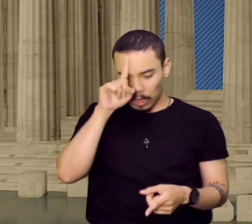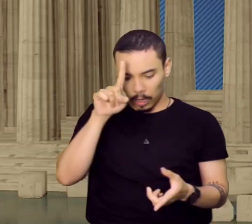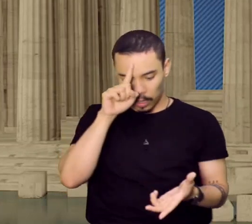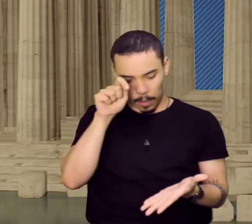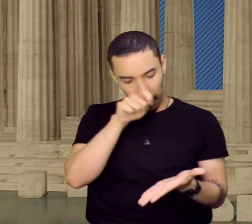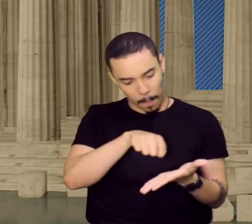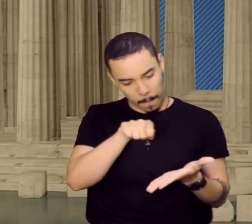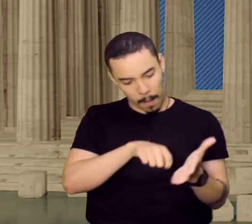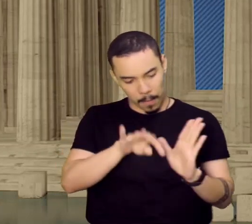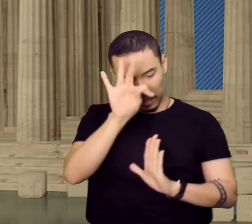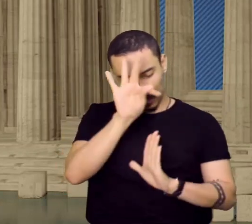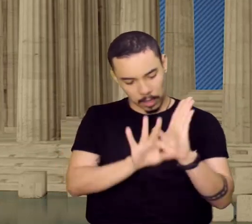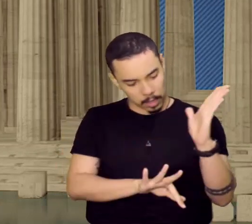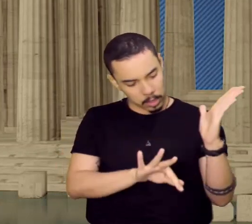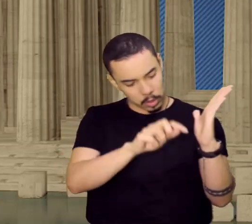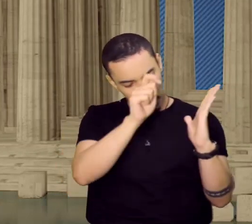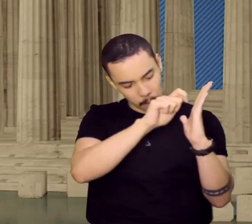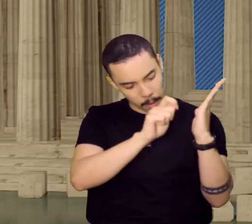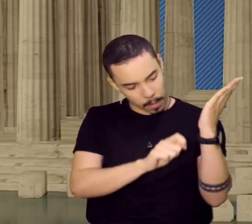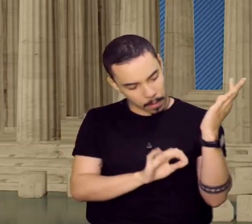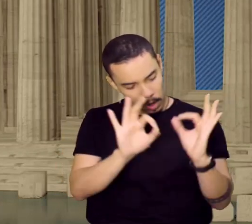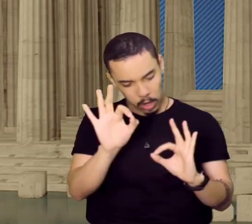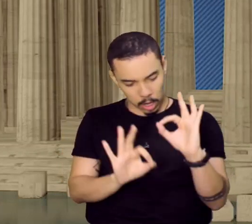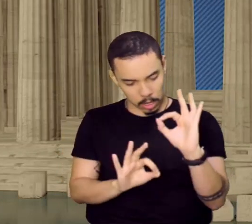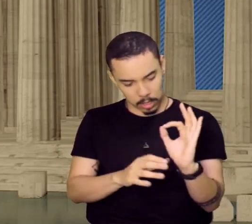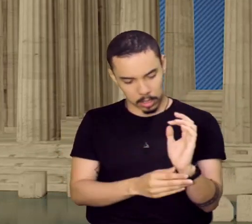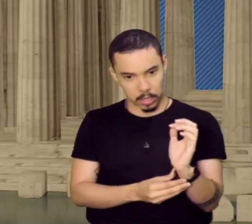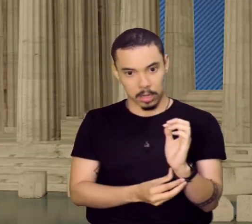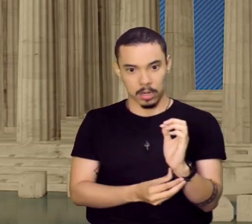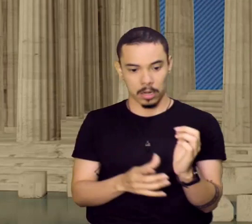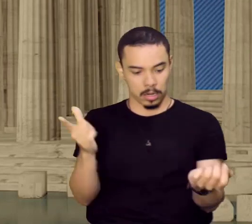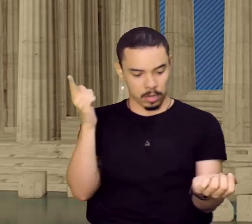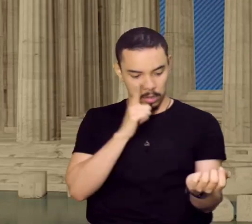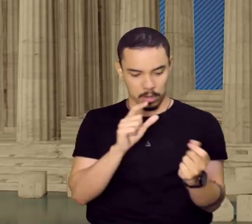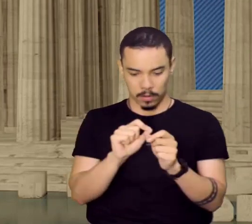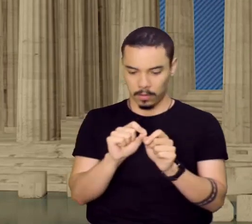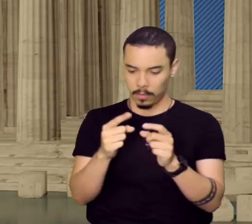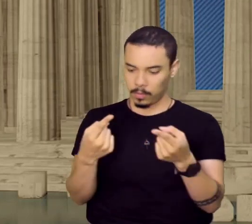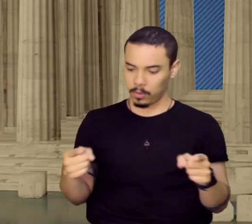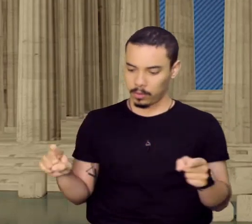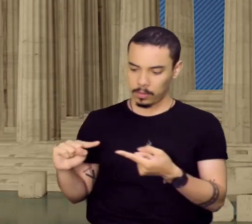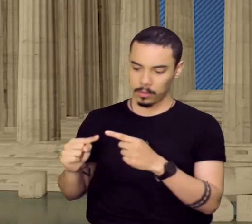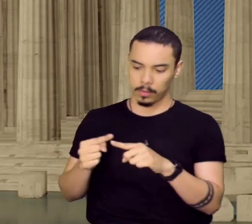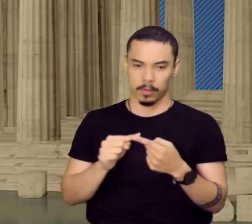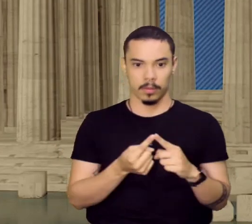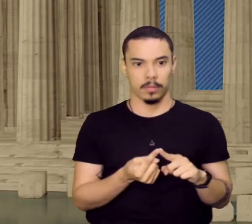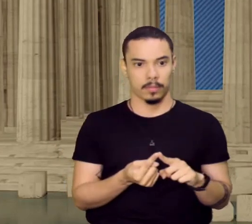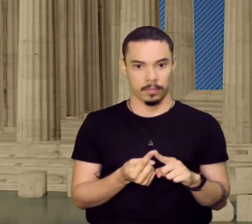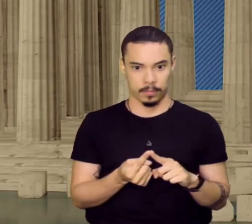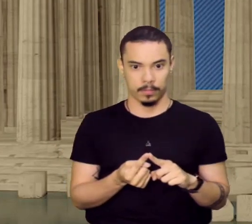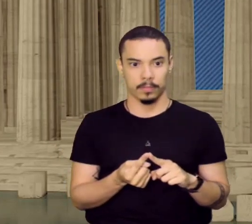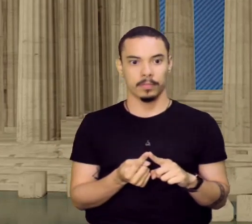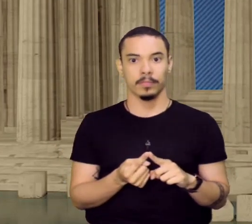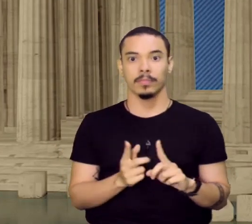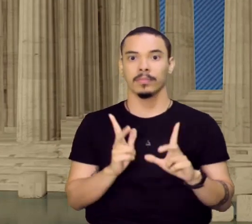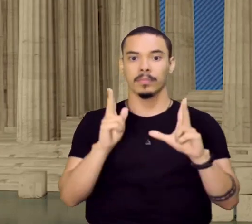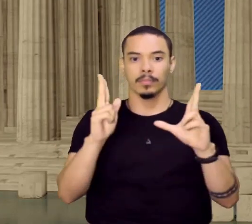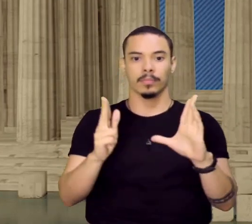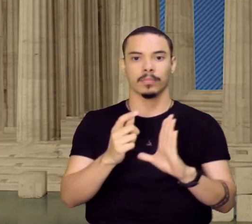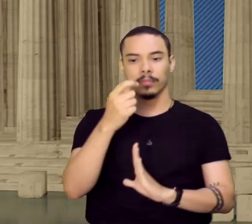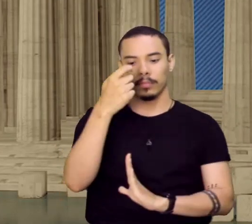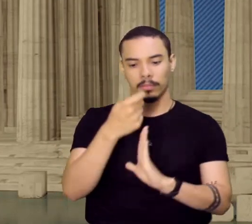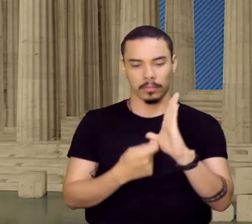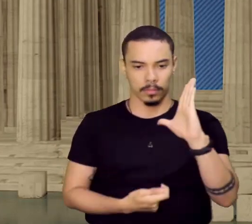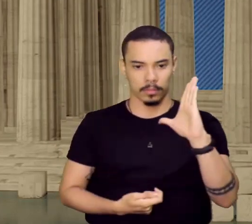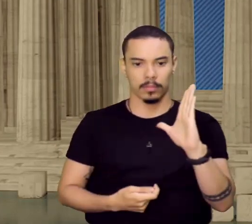de ideias, e vai organizando e vai fazer uma harmonia naquela música, nas letras. Como fazer uma redação, pega